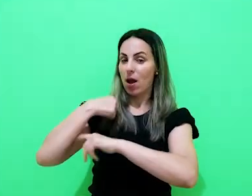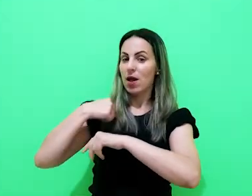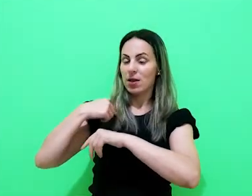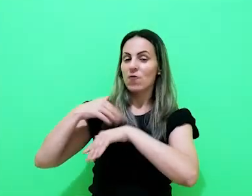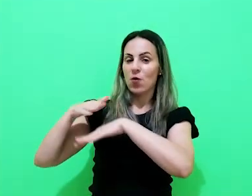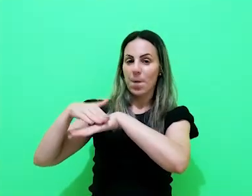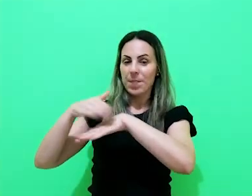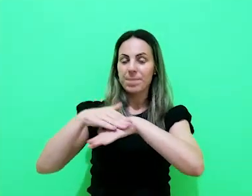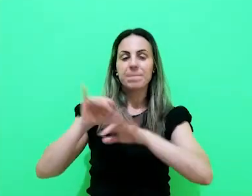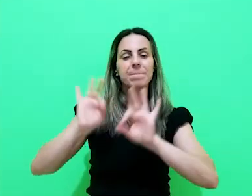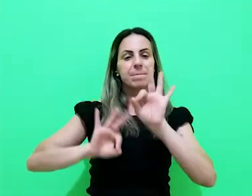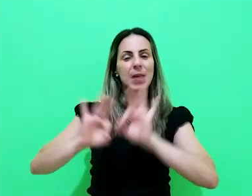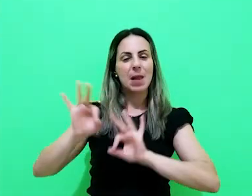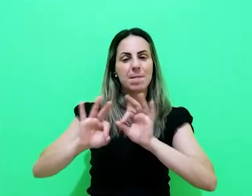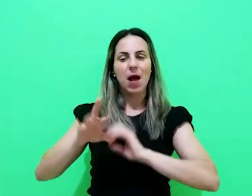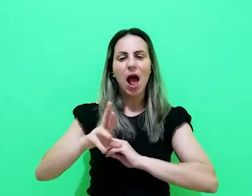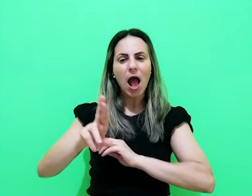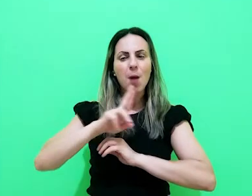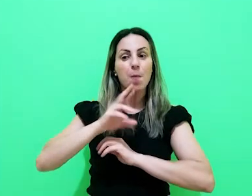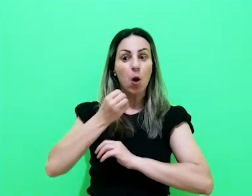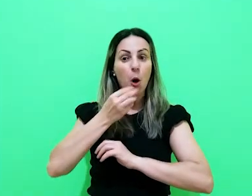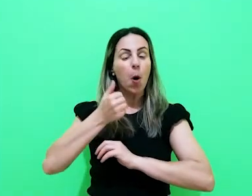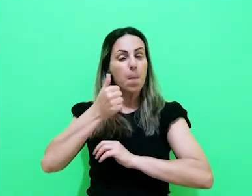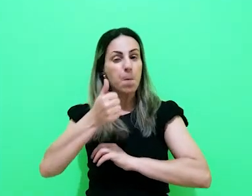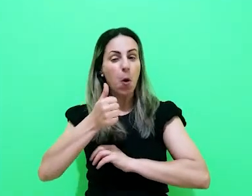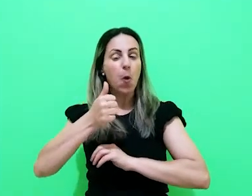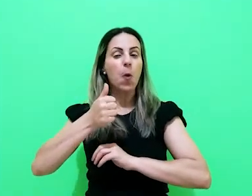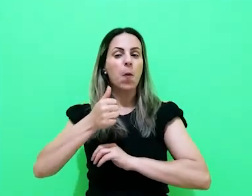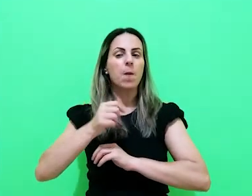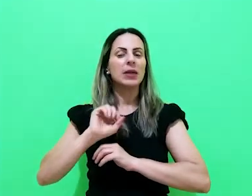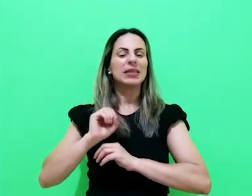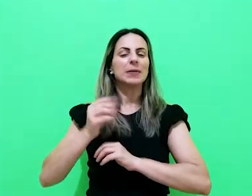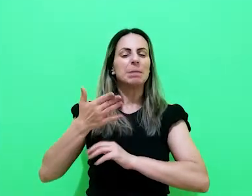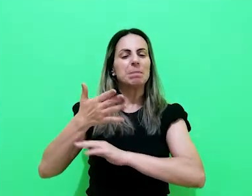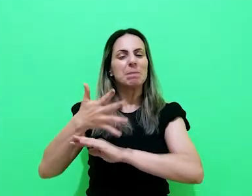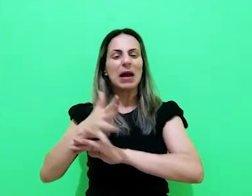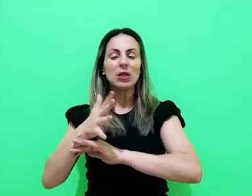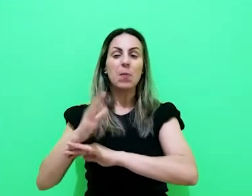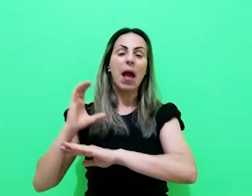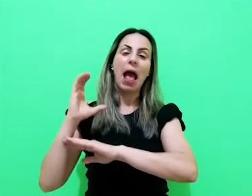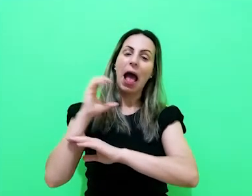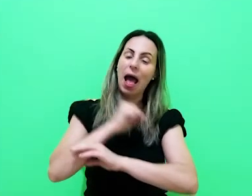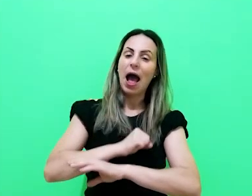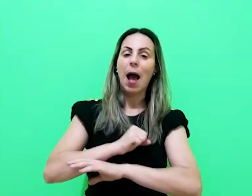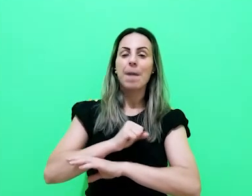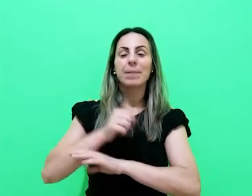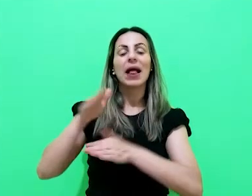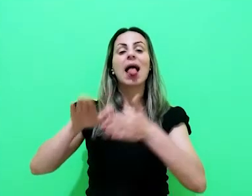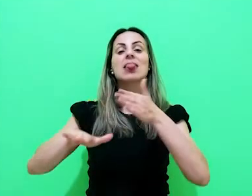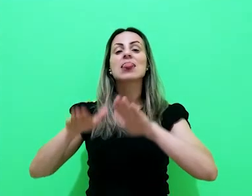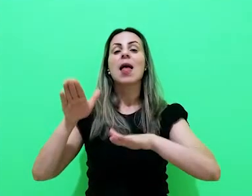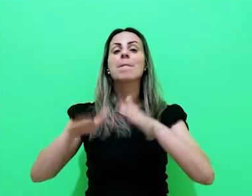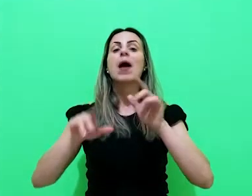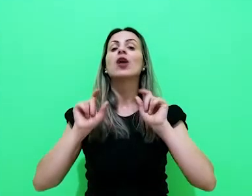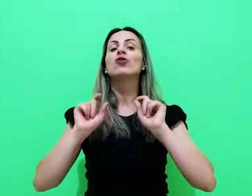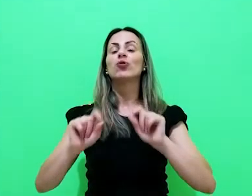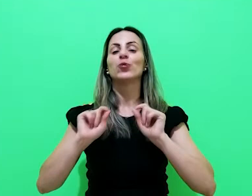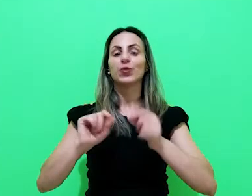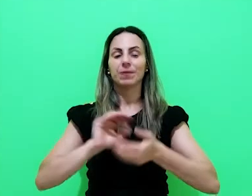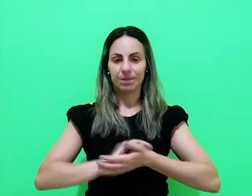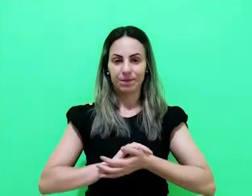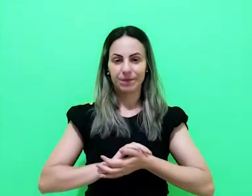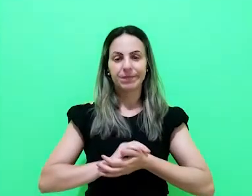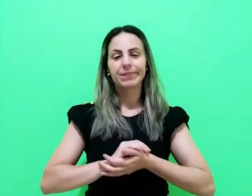fazer. Eu preciso ver se essa resposta foi boa, se ela foi transitória, se ela foi rápida. Isso depende, pessoal,